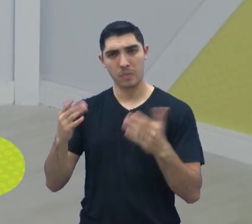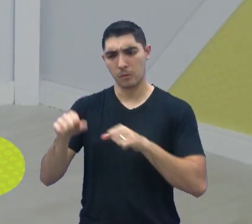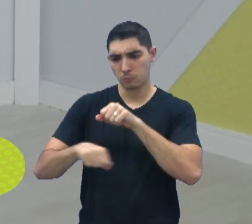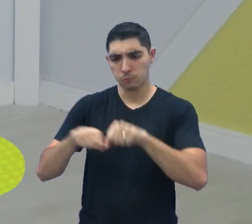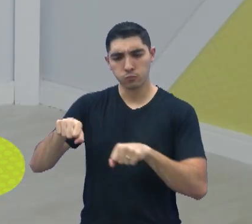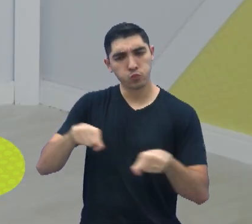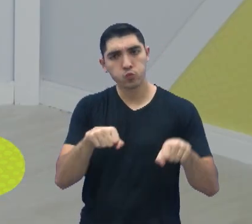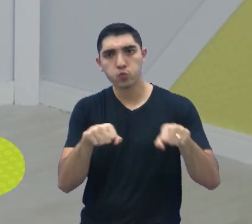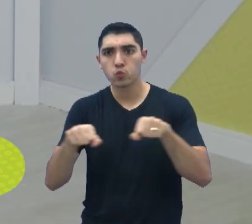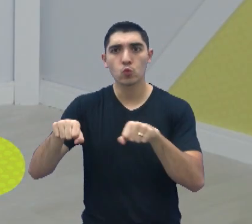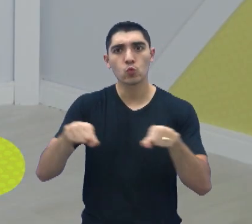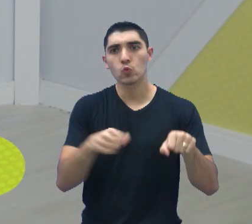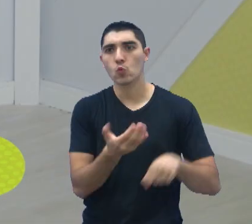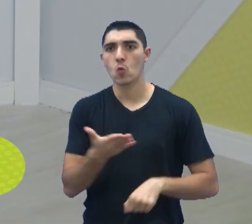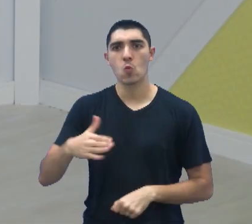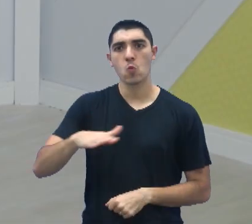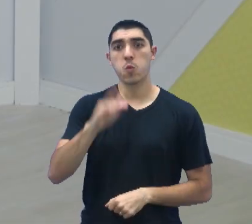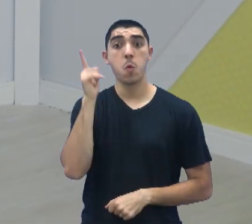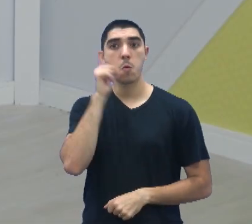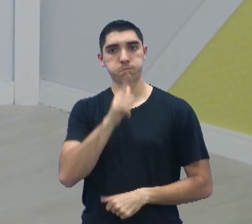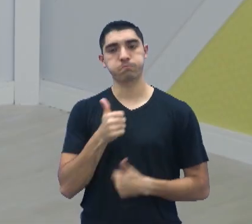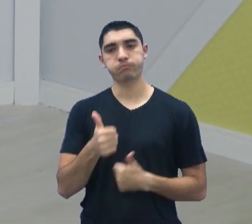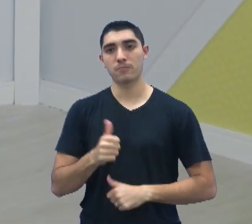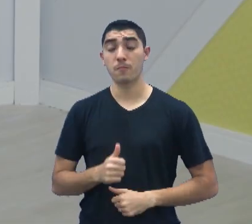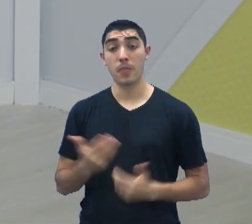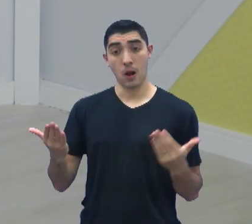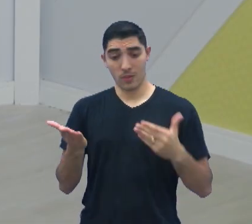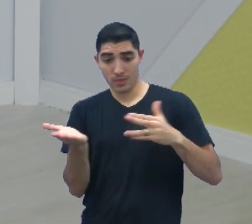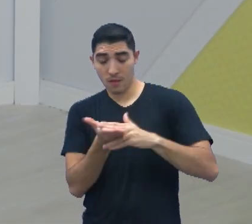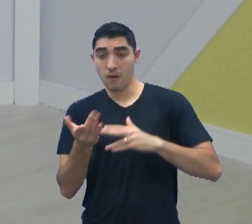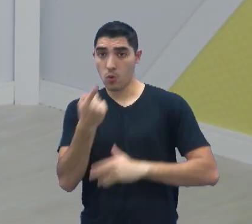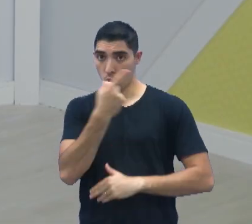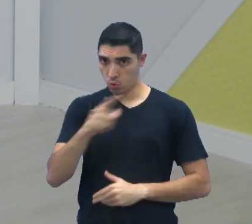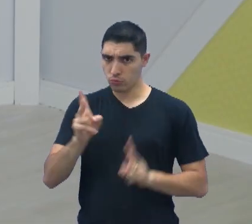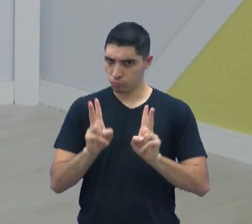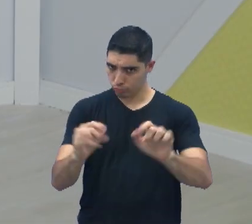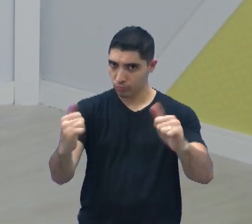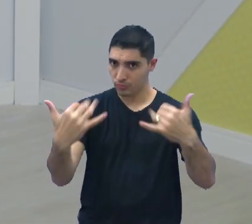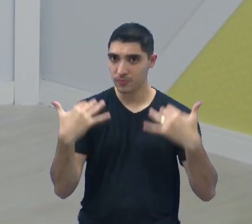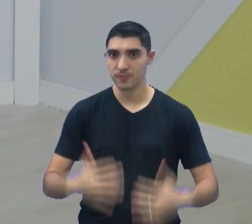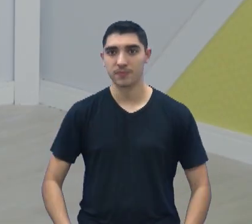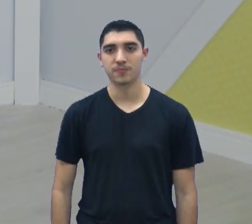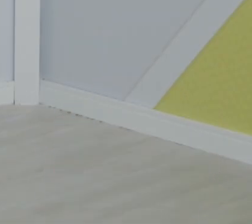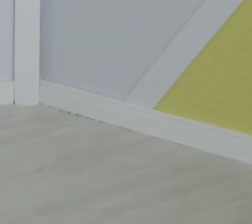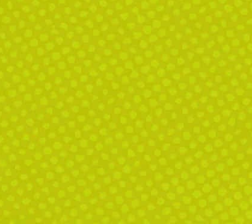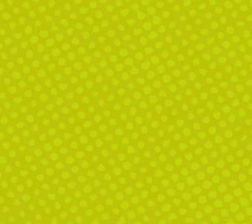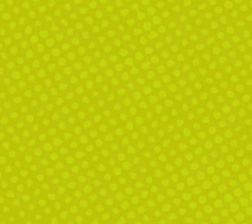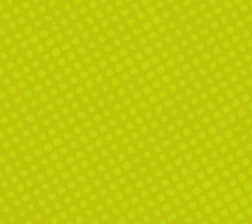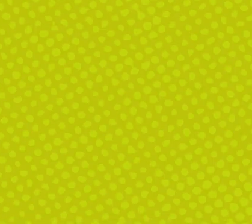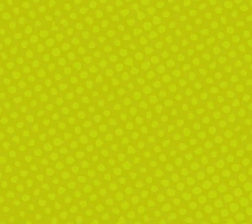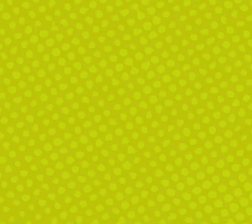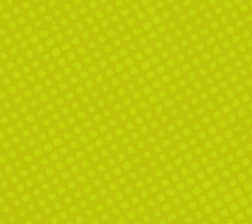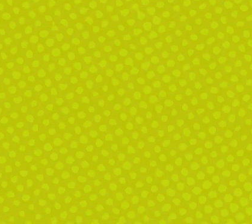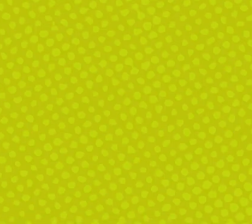sempre representando muito bem a nossa cidade. A gente vai para o último intervalo do dia, não sai daí, já voltamos.